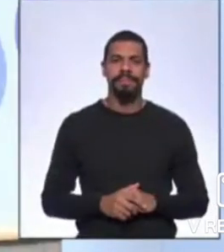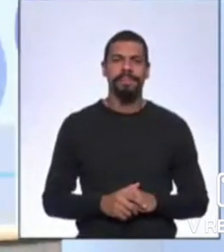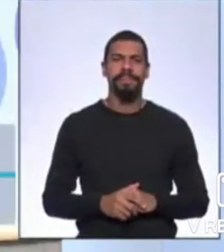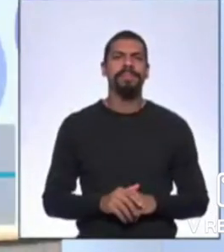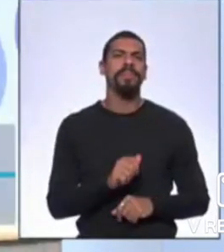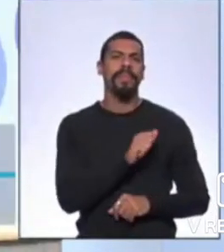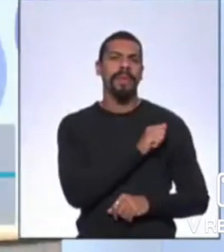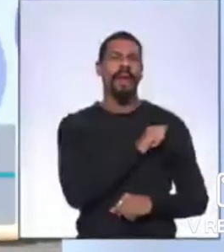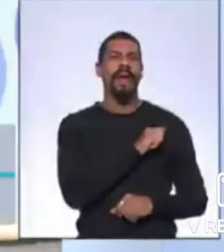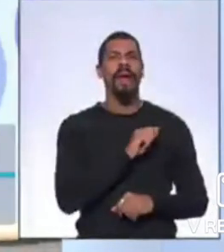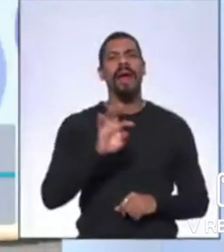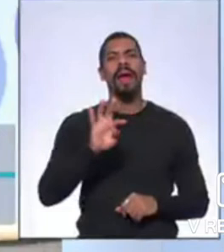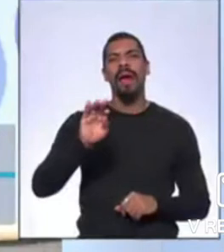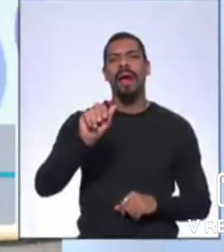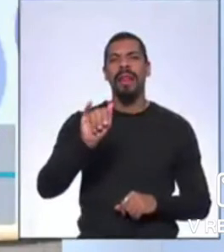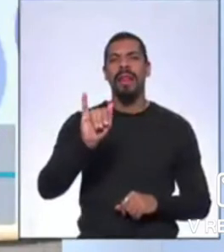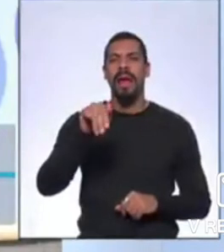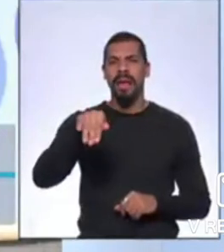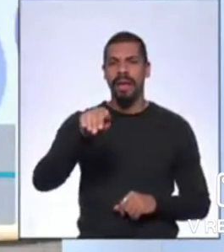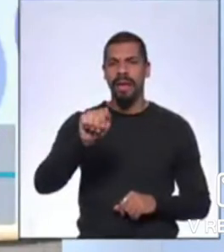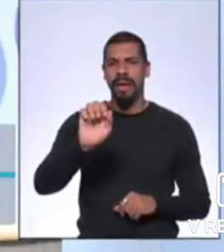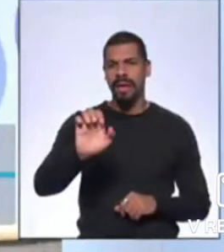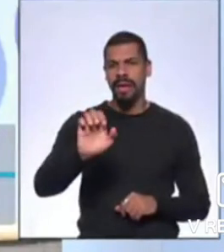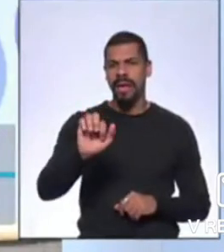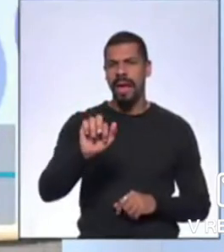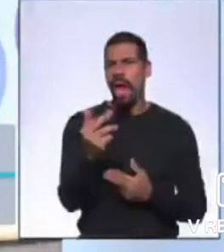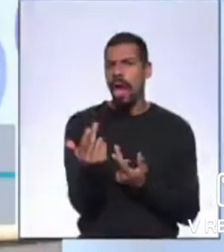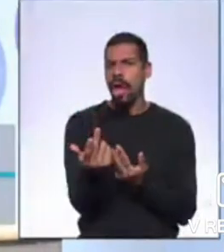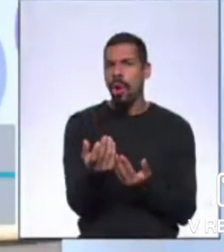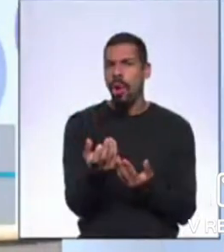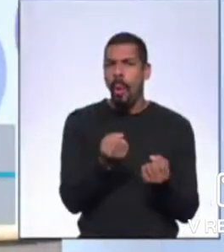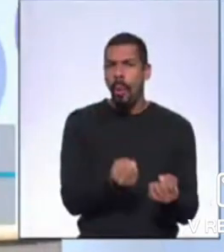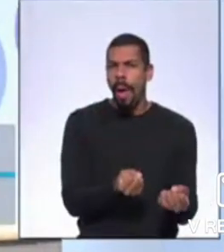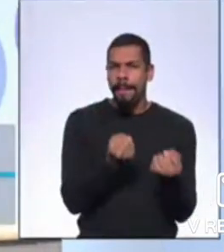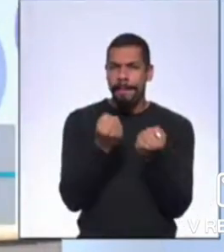A Tayane disse que densidade é igual a peso.